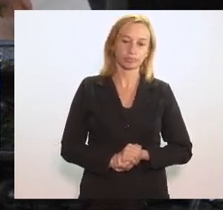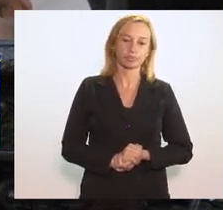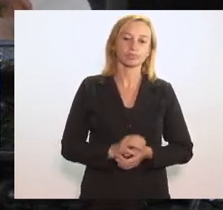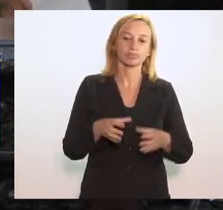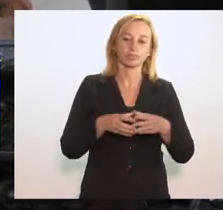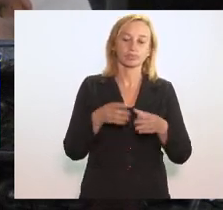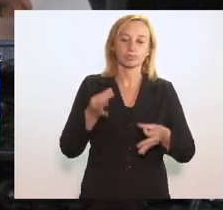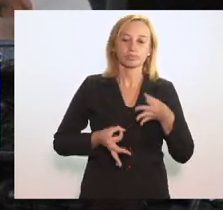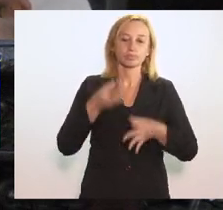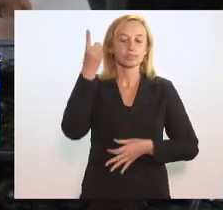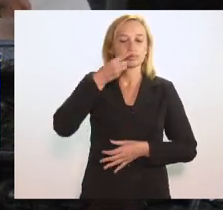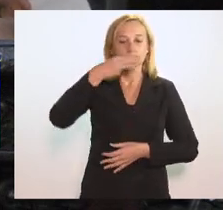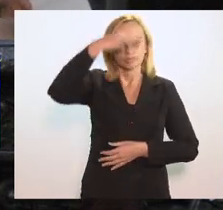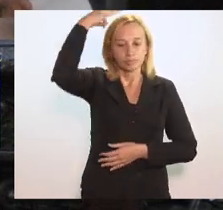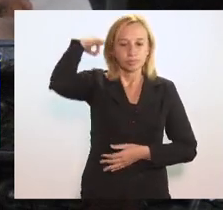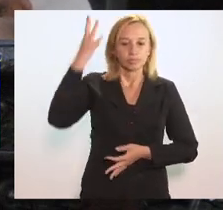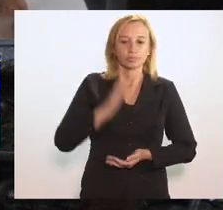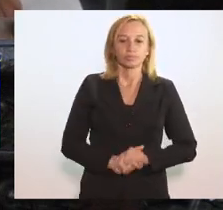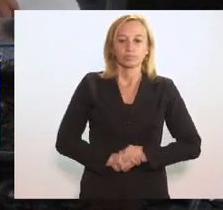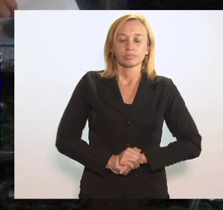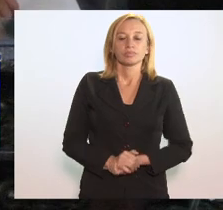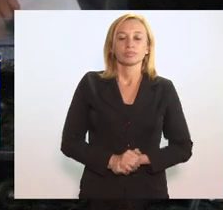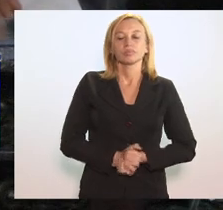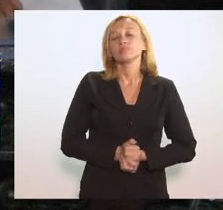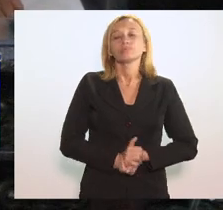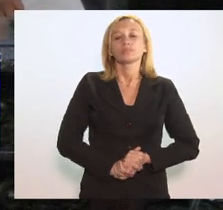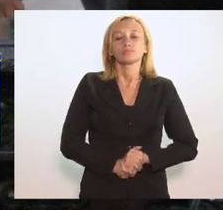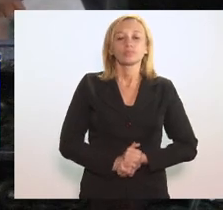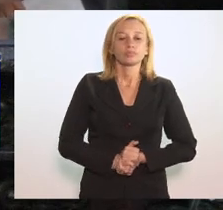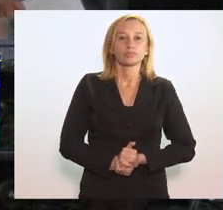e Justiça, deputado Márcio Pacheco.